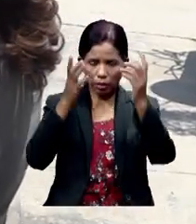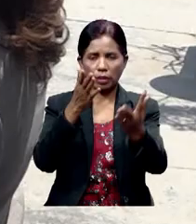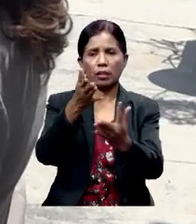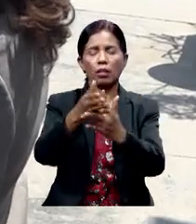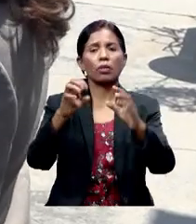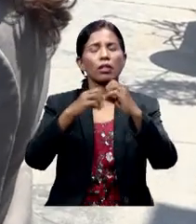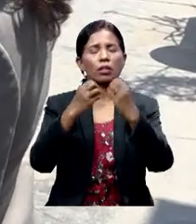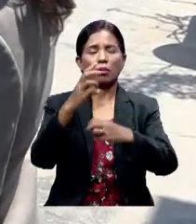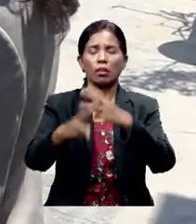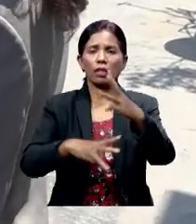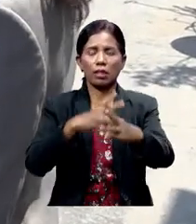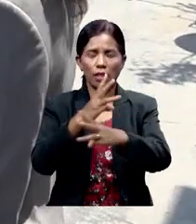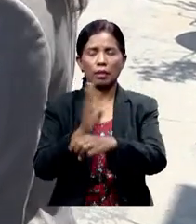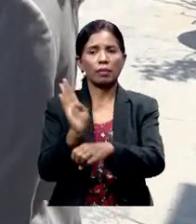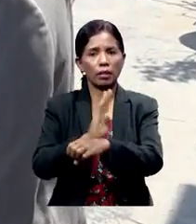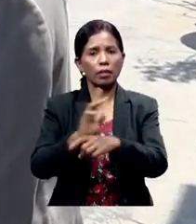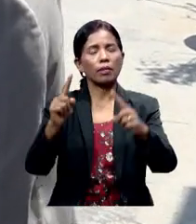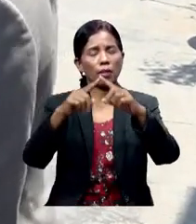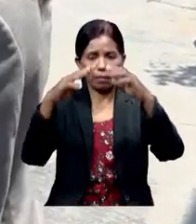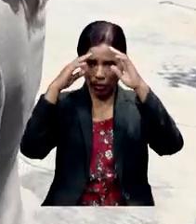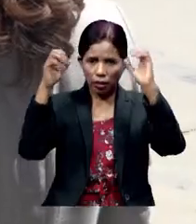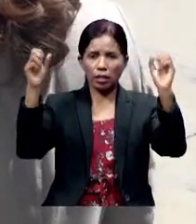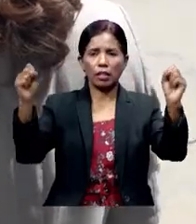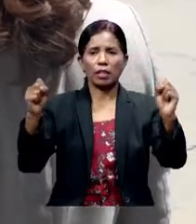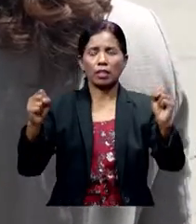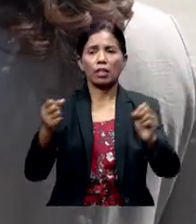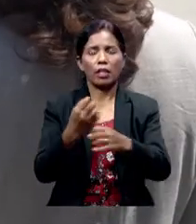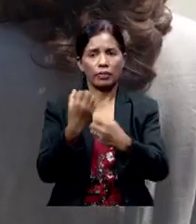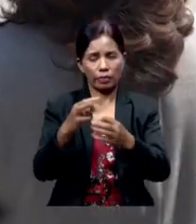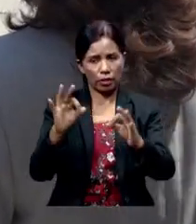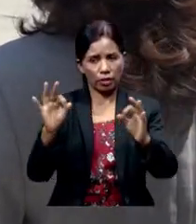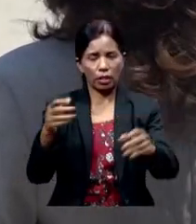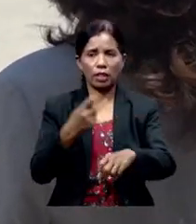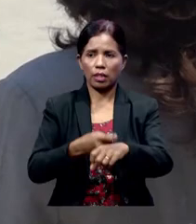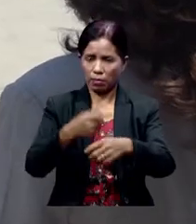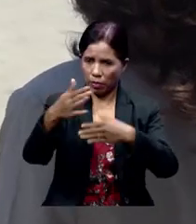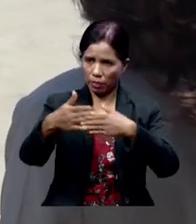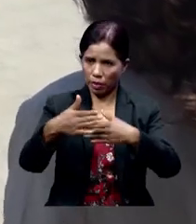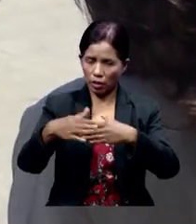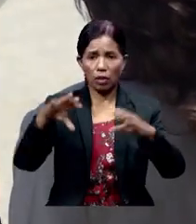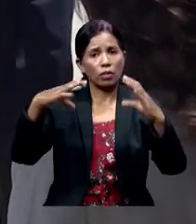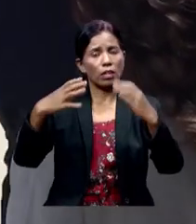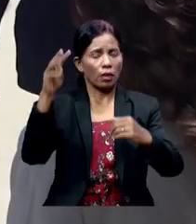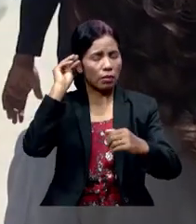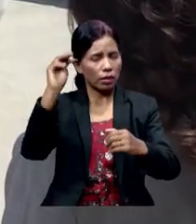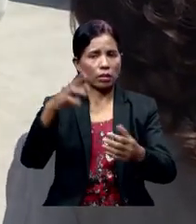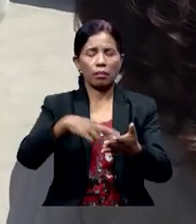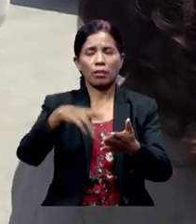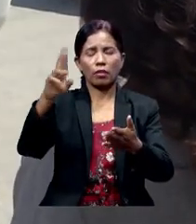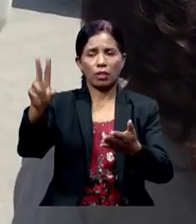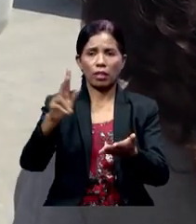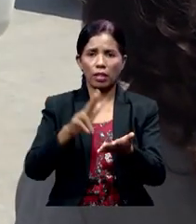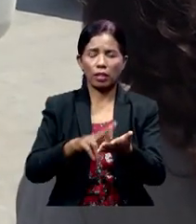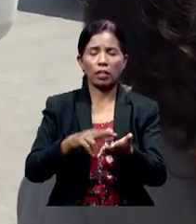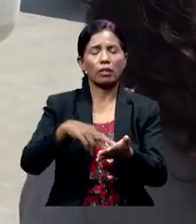Organização Mundial Comércio, para Presidente da República. Nebe finaliza ona, no ia tempo bada, Conselho Ministro, se aprova, no ratifica